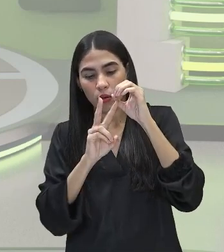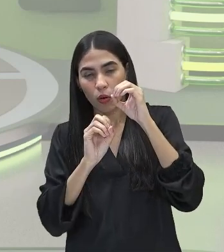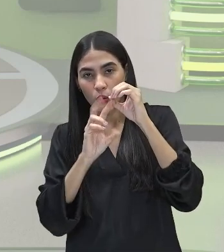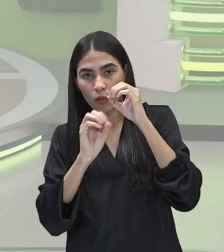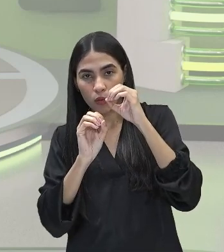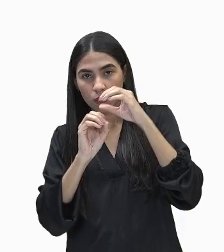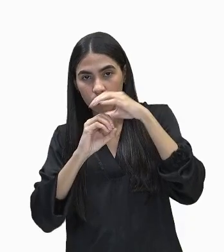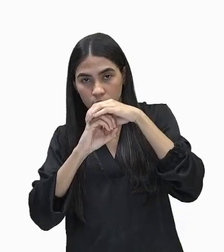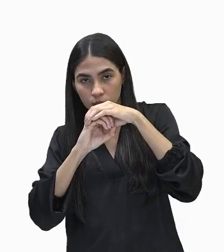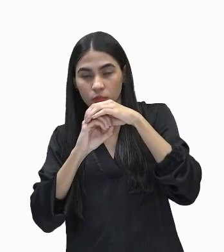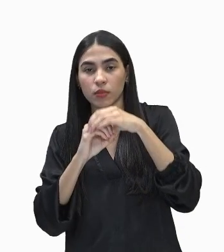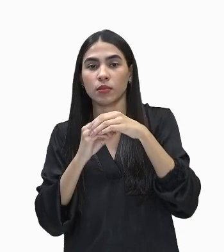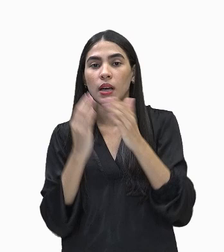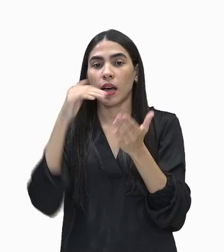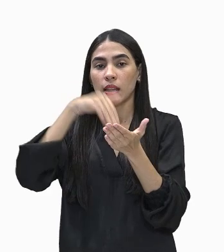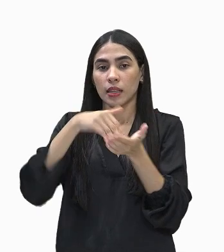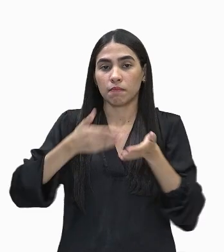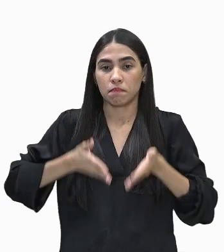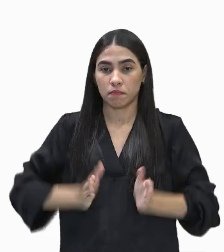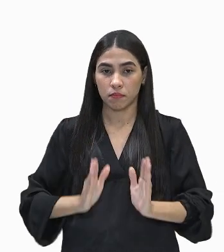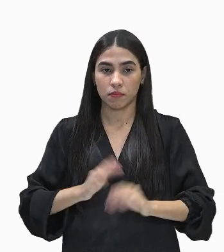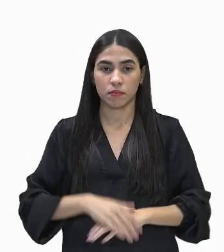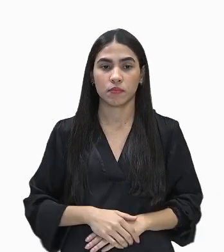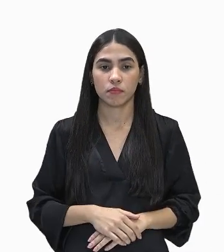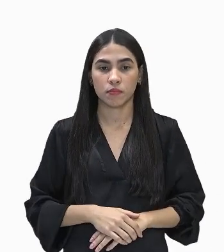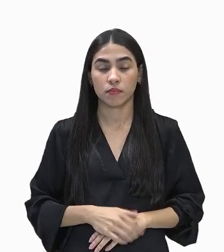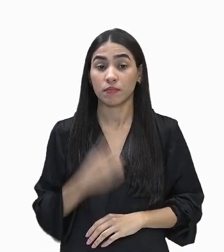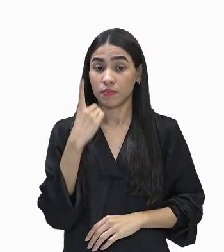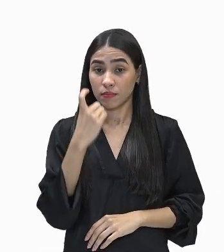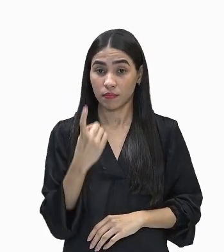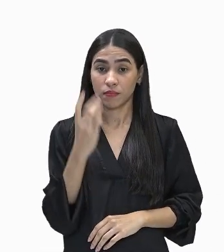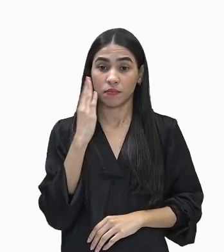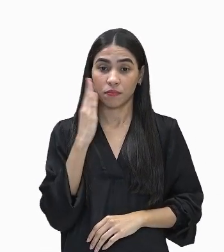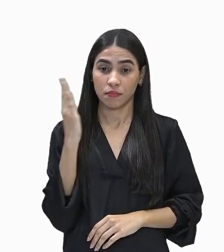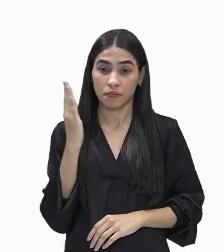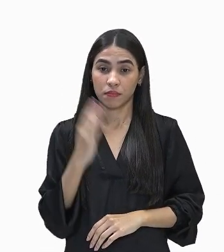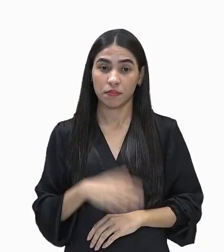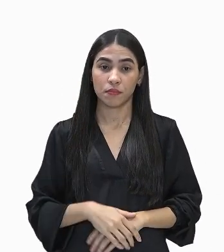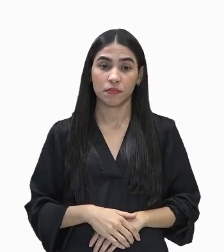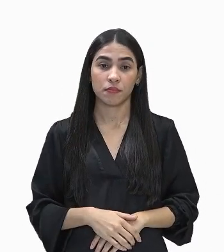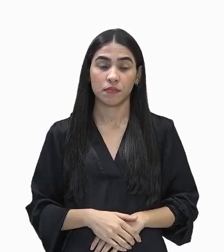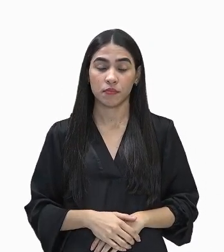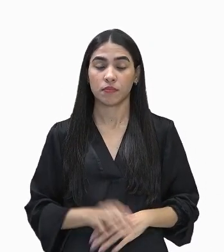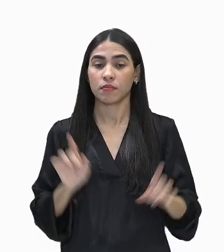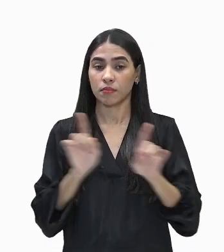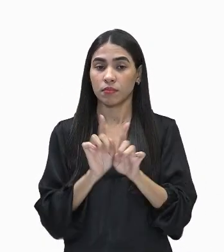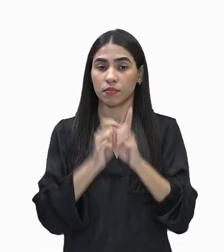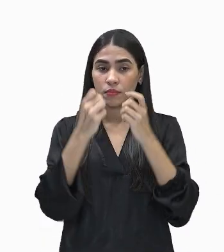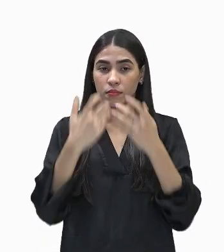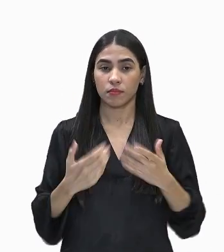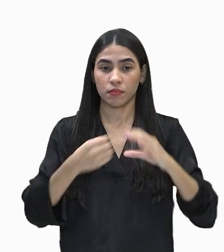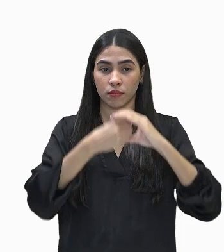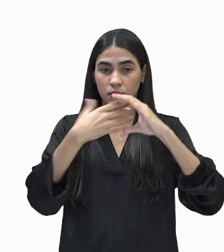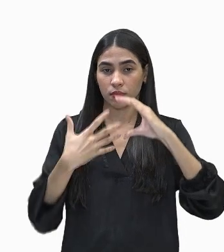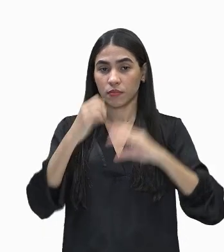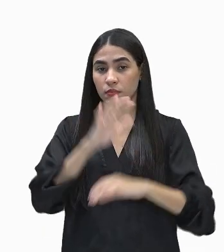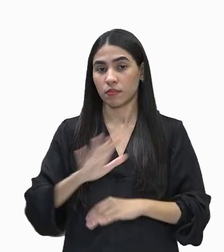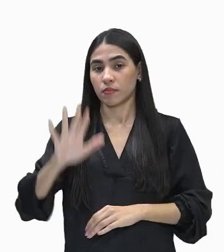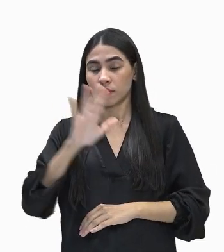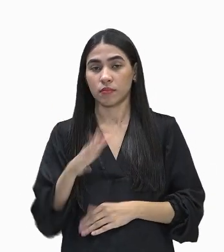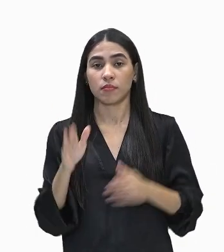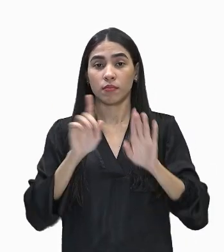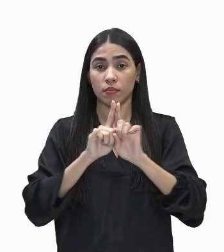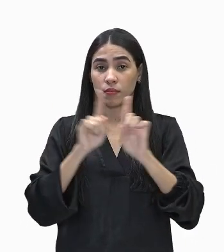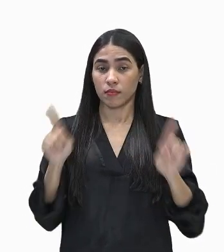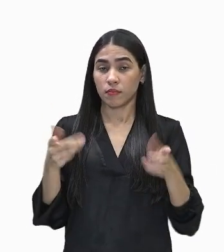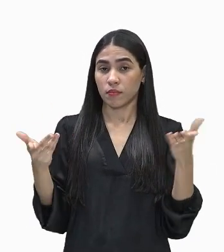nascimento. Olha só que interessante sobre esses indivíduos. Eu falei para vocês das características gerais, mas agora eu vou